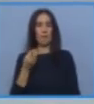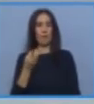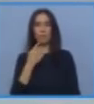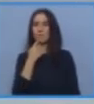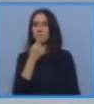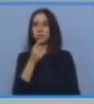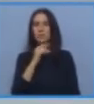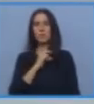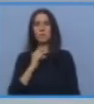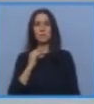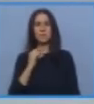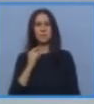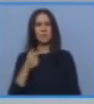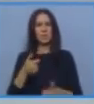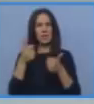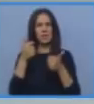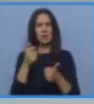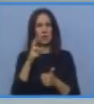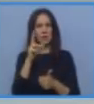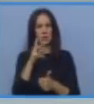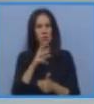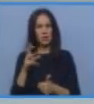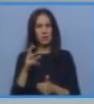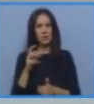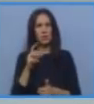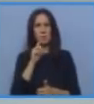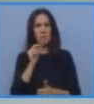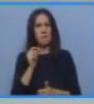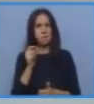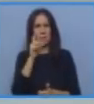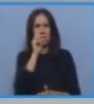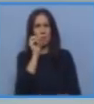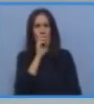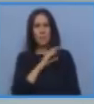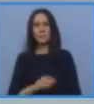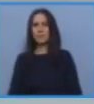do patriarca ortodoxo, não sei, não me lembro já o nome. Sim.